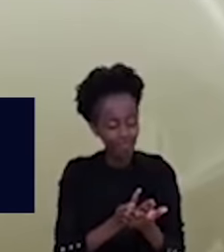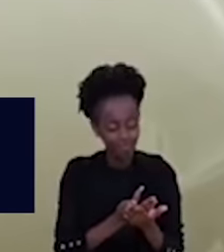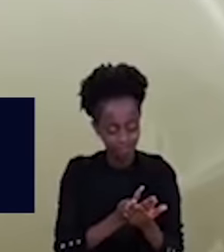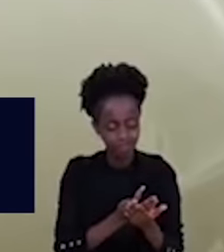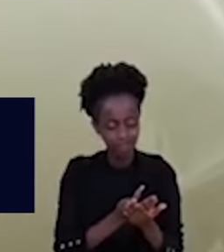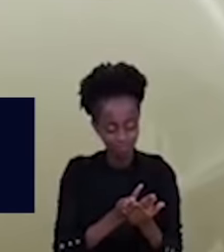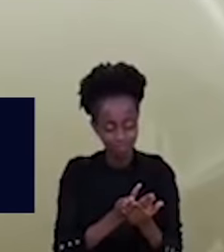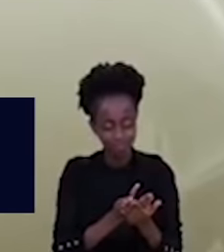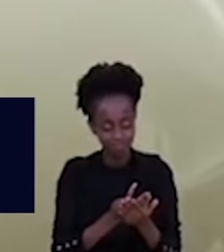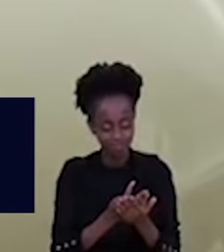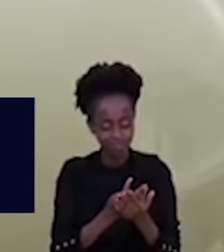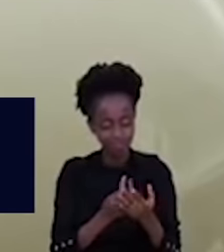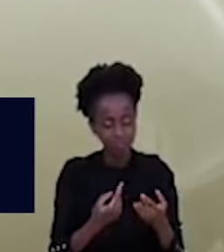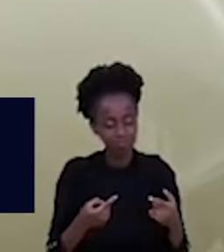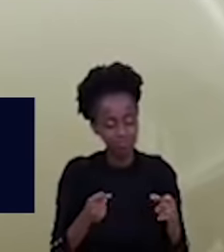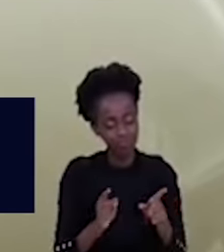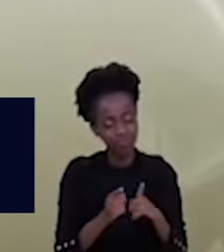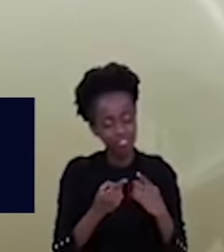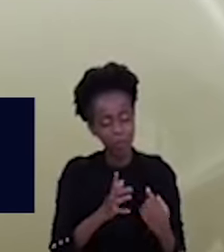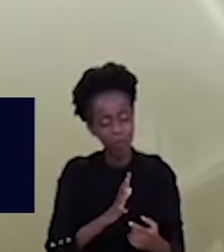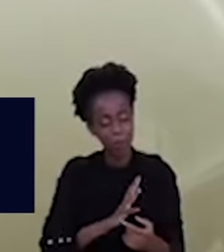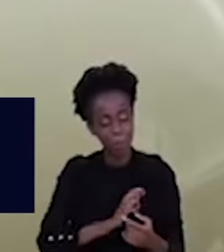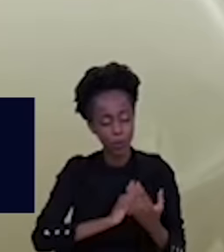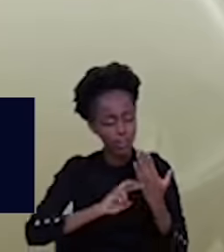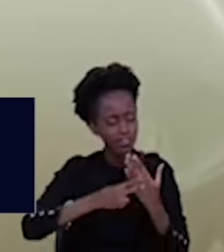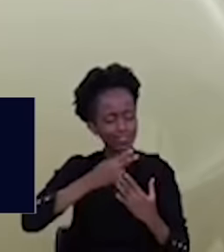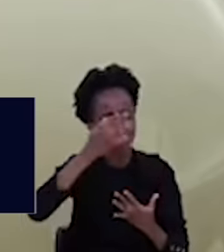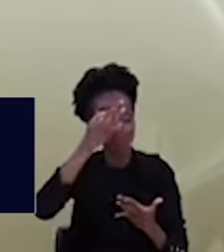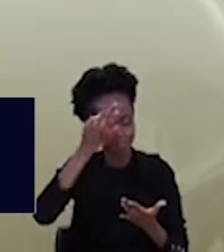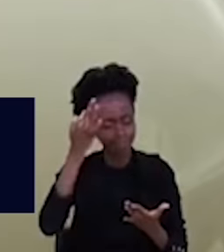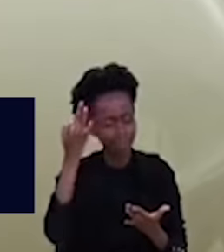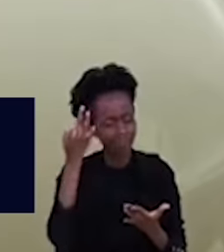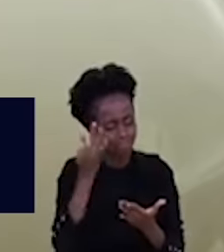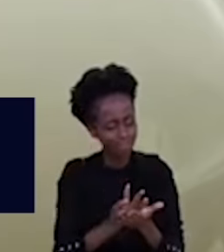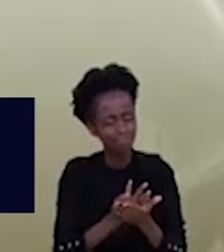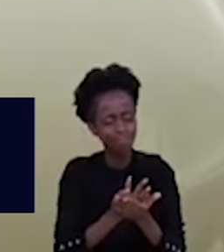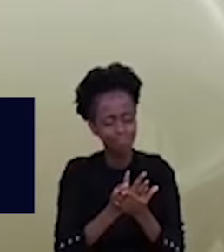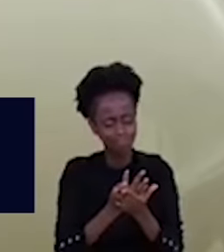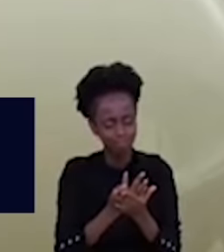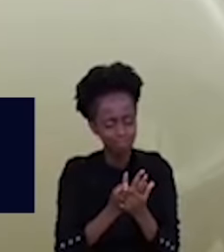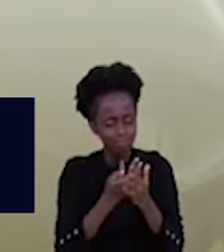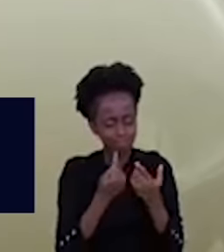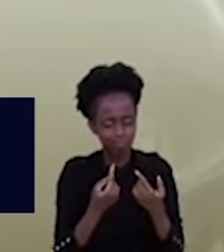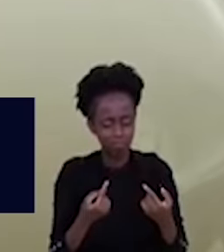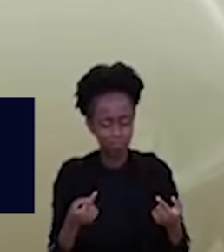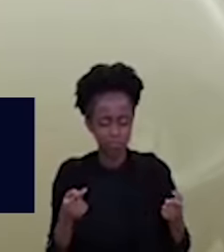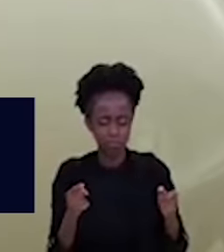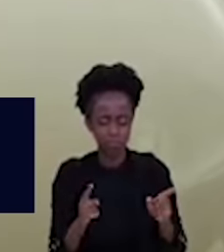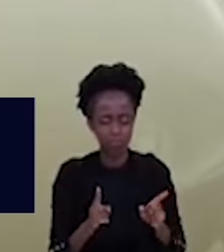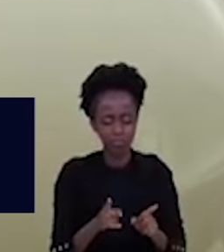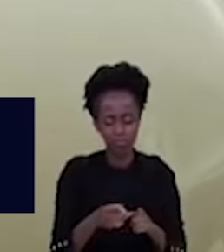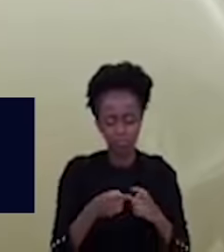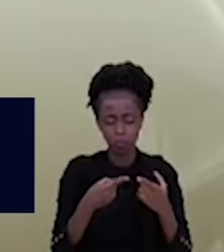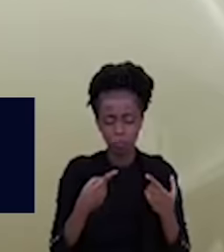fé. O amor que vem da fé. O amor que vem da fé.